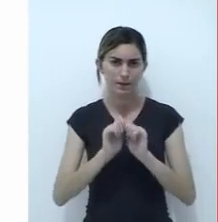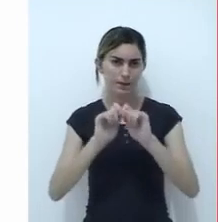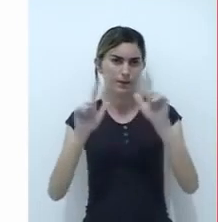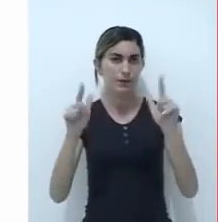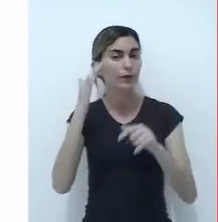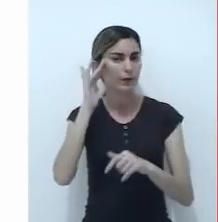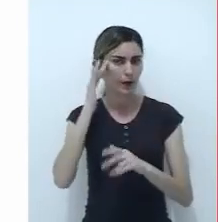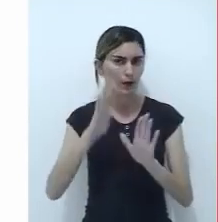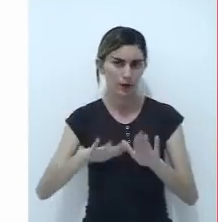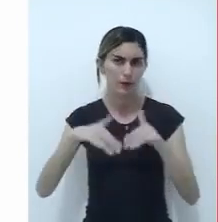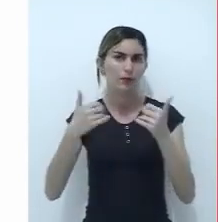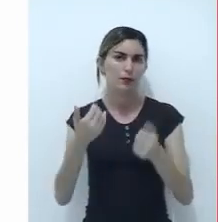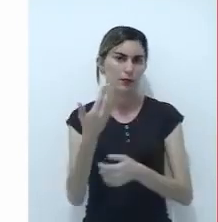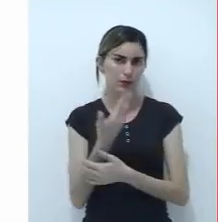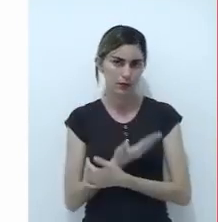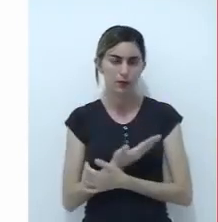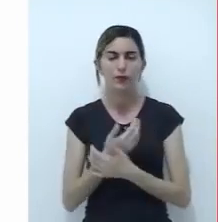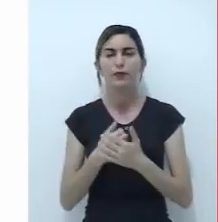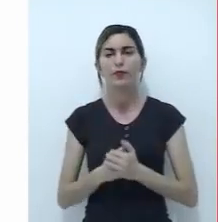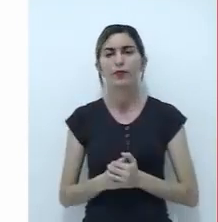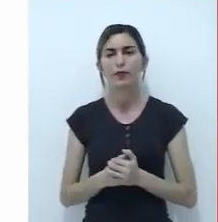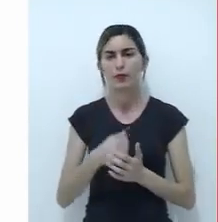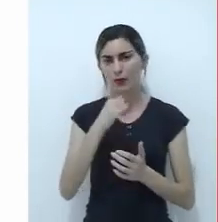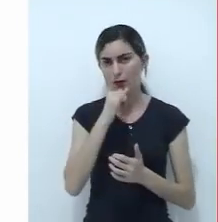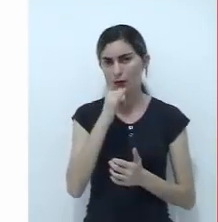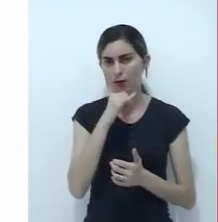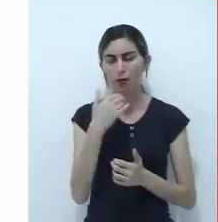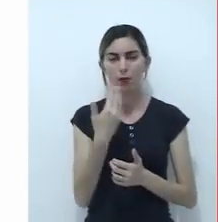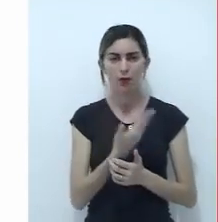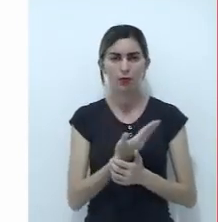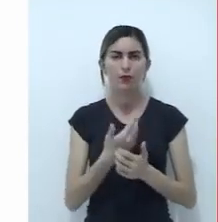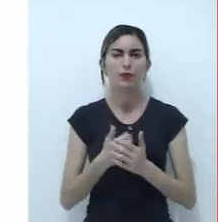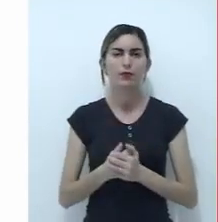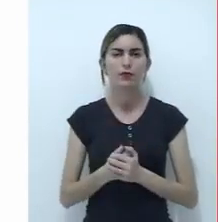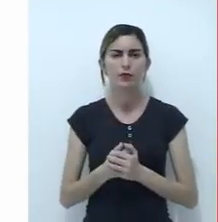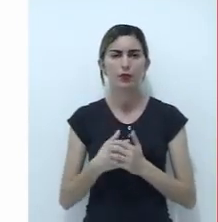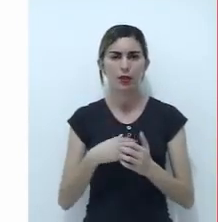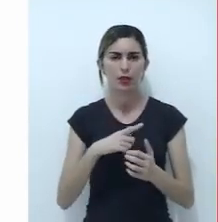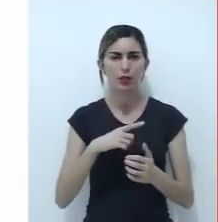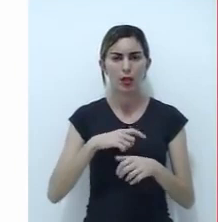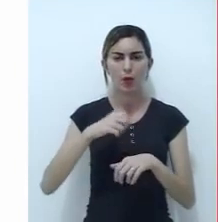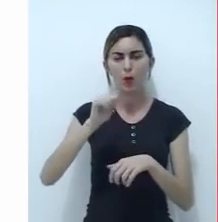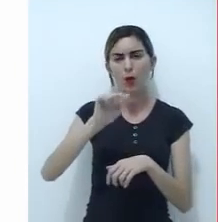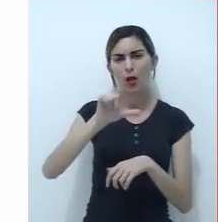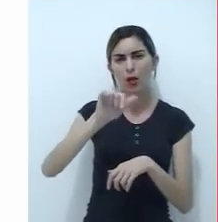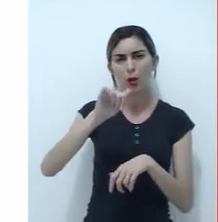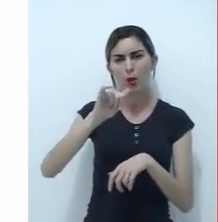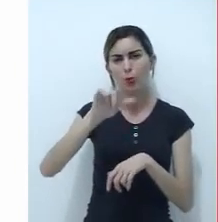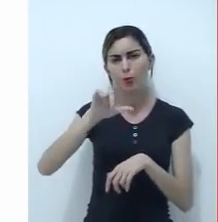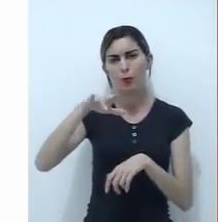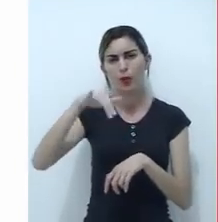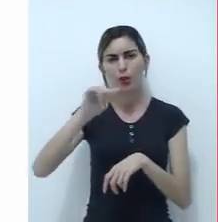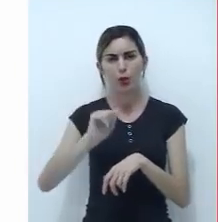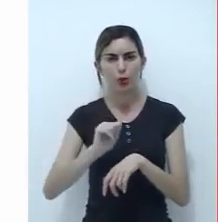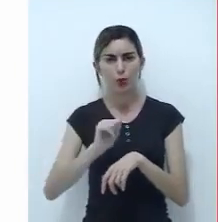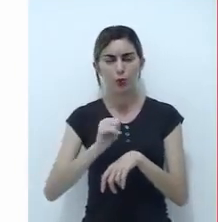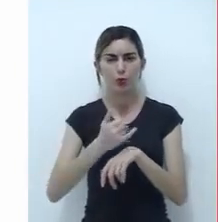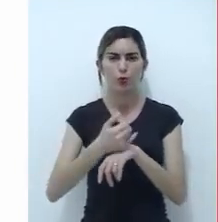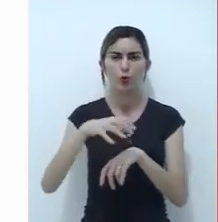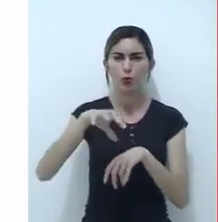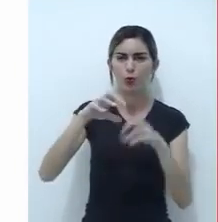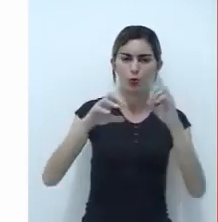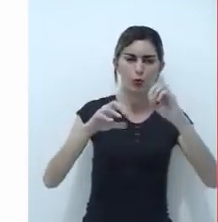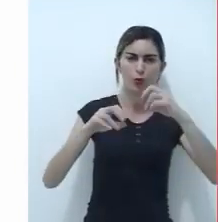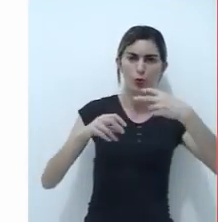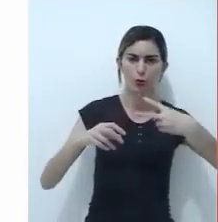para a gente poder entender isso melhor. Esse exemplo aí, onde eu tenho o alumínio, onde eu tenho o